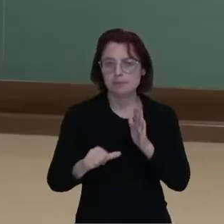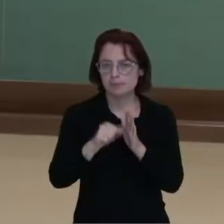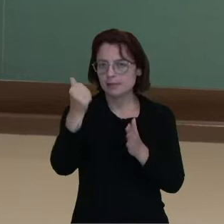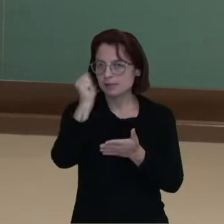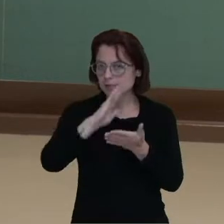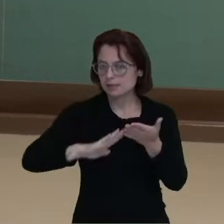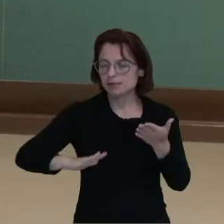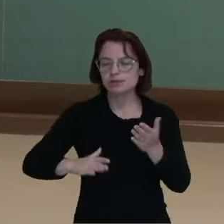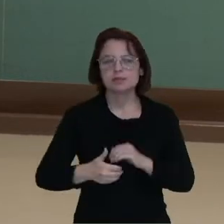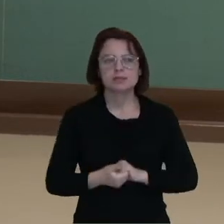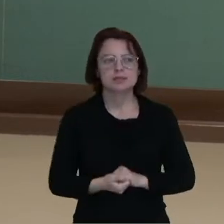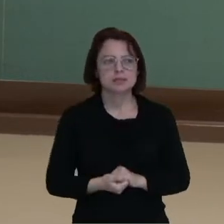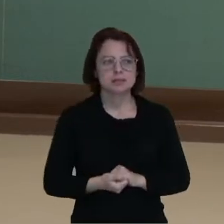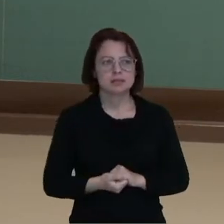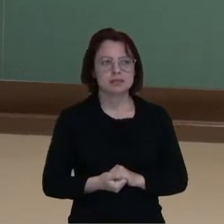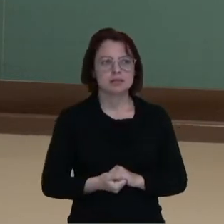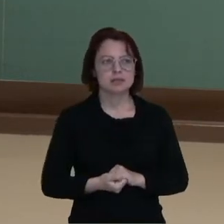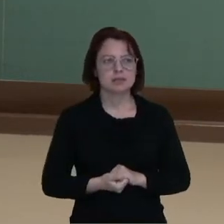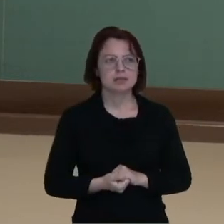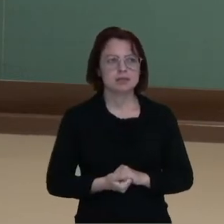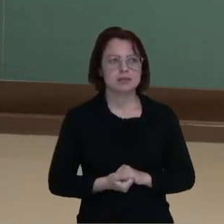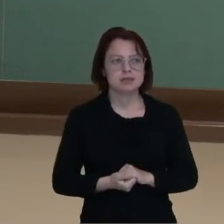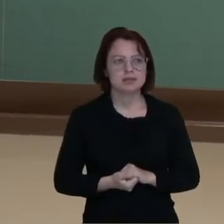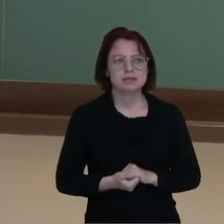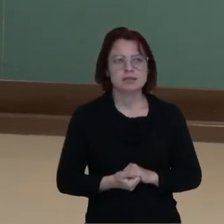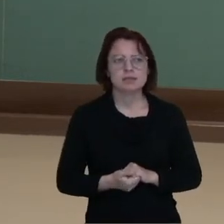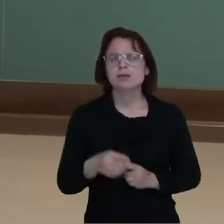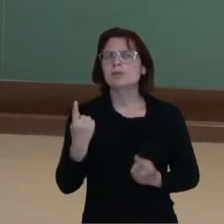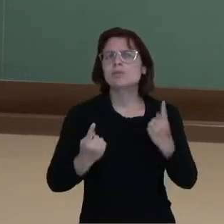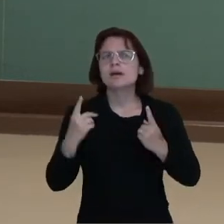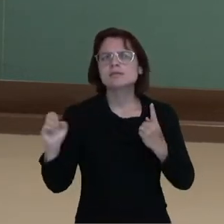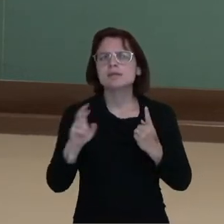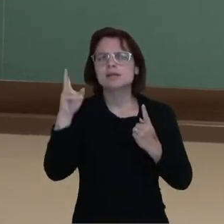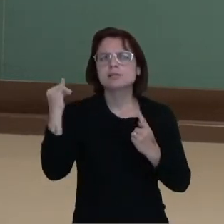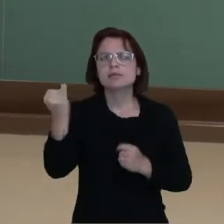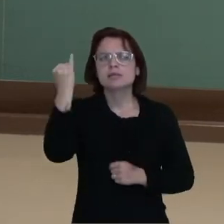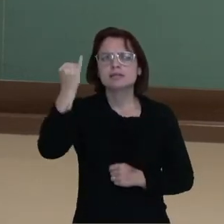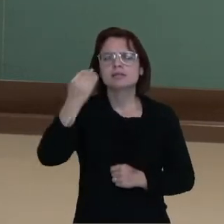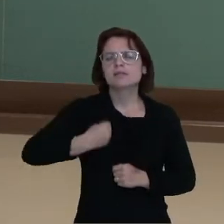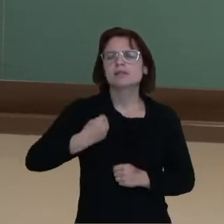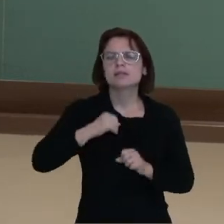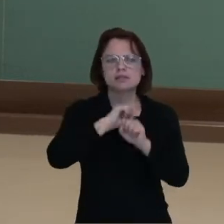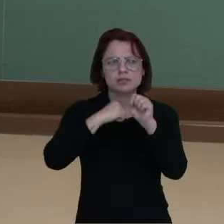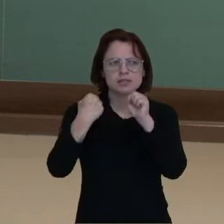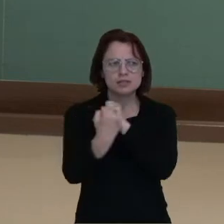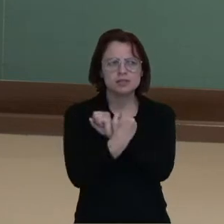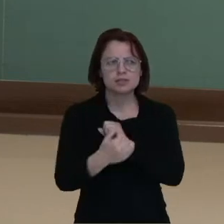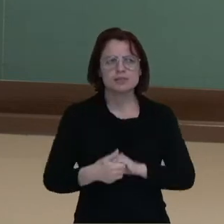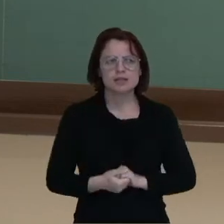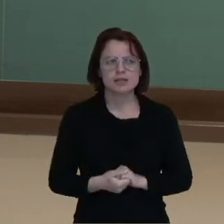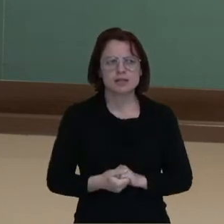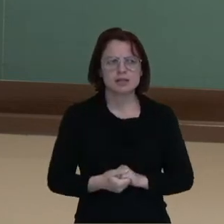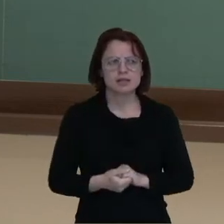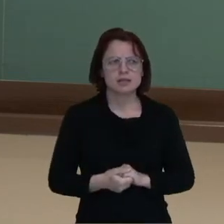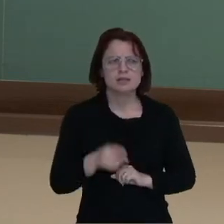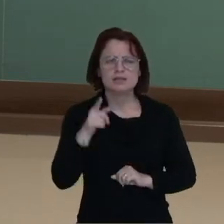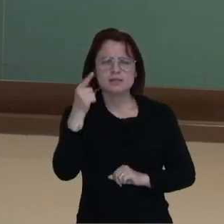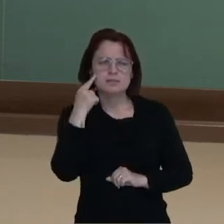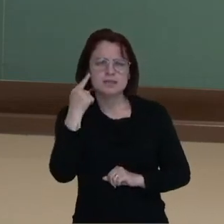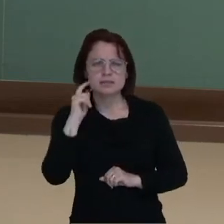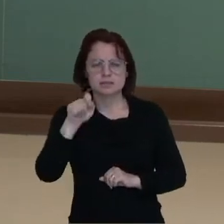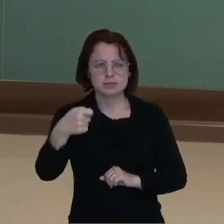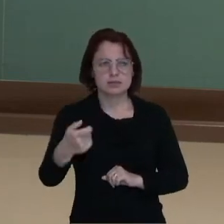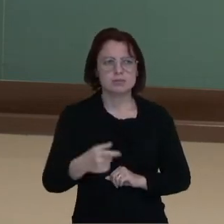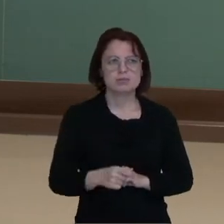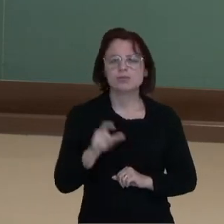Vamos lá para uma atividade. Quais são os valores importantes para a vida em sociedade? Pense aí um pouquinho, né?